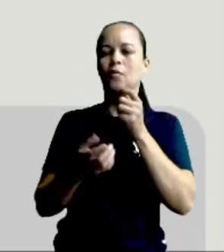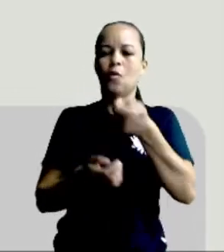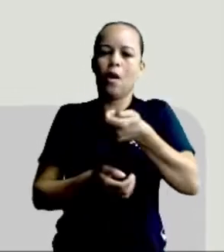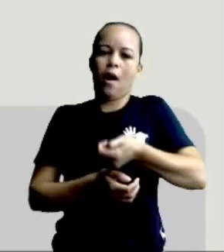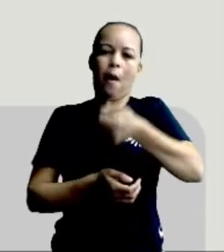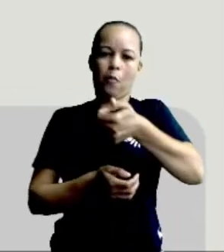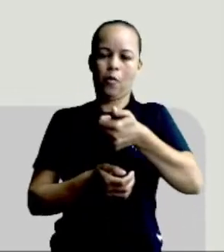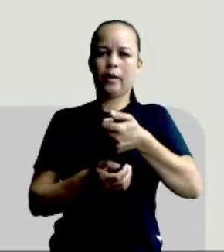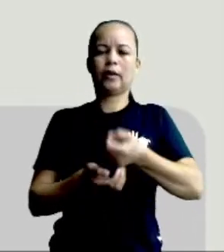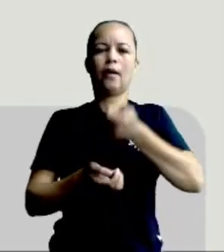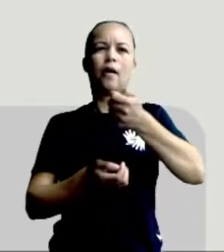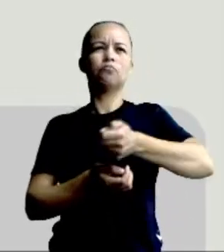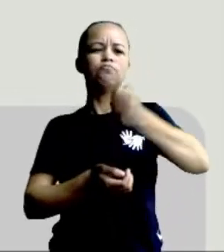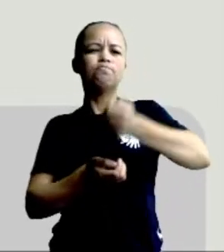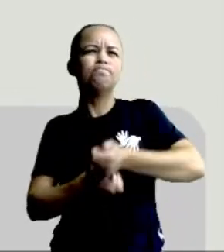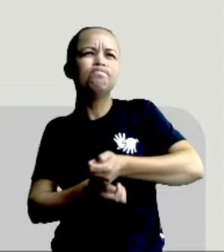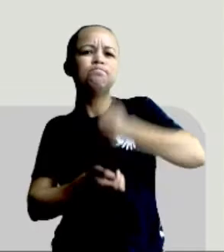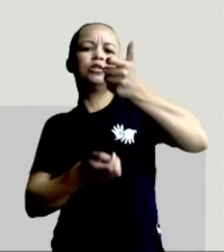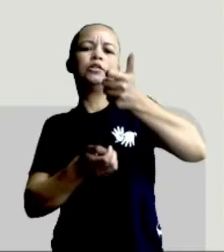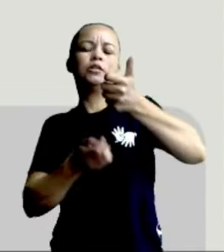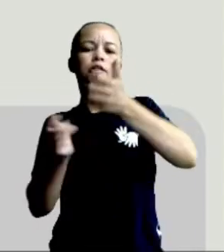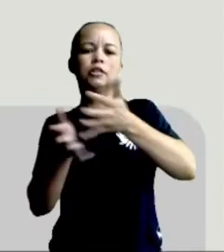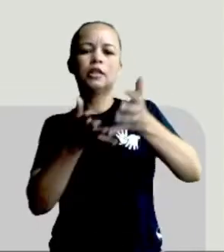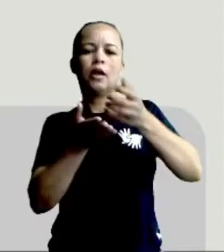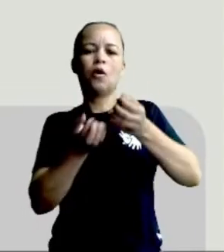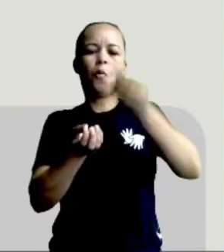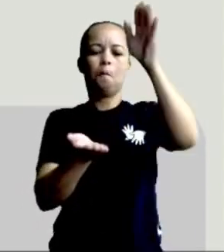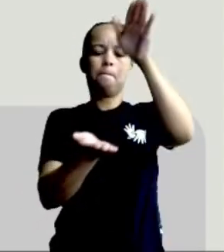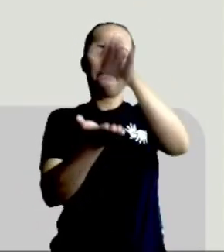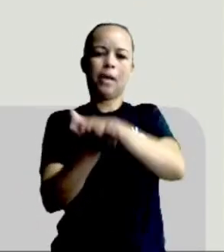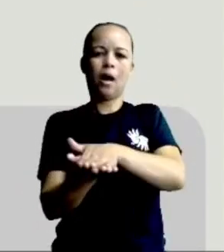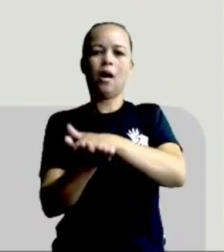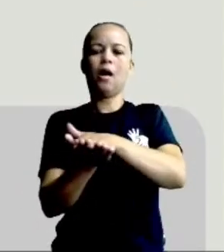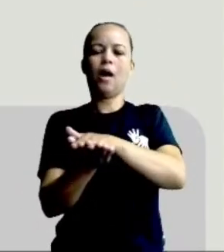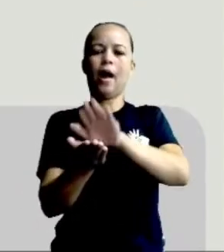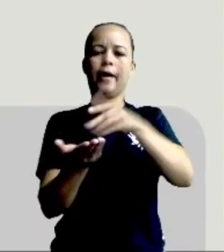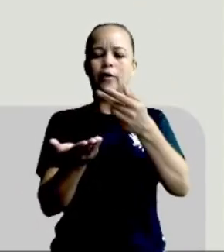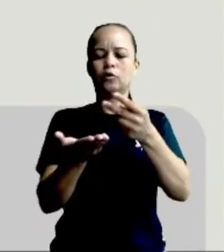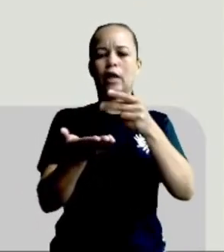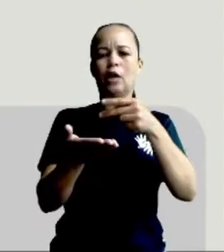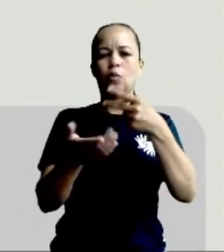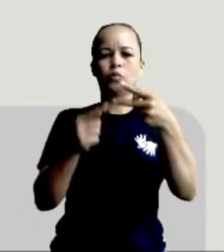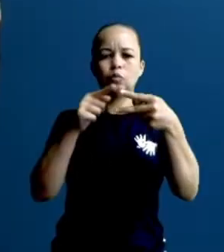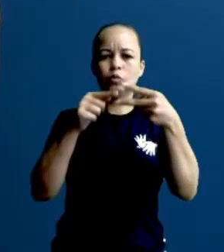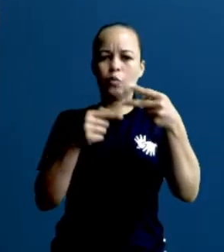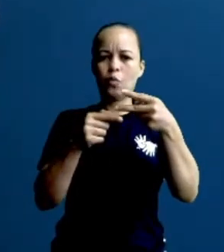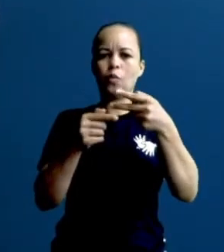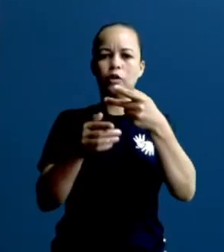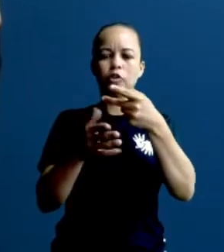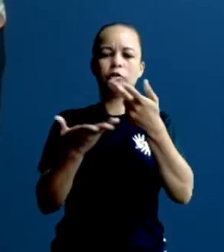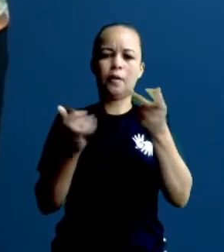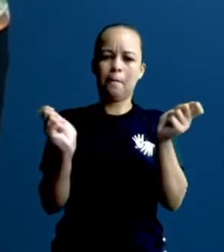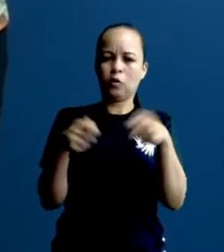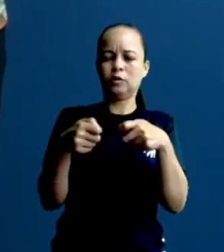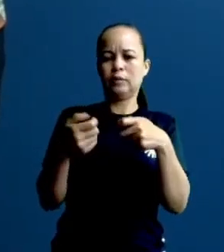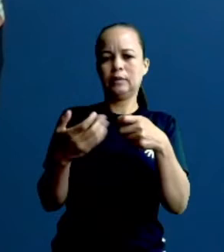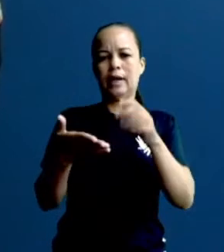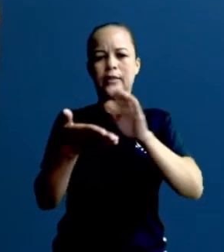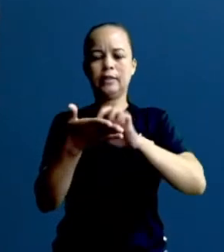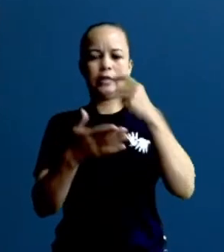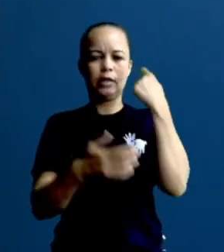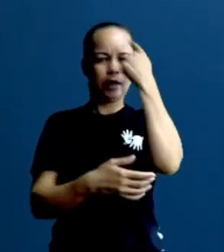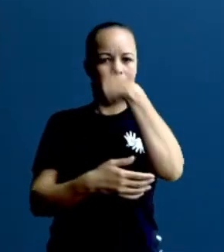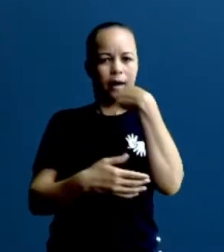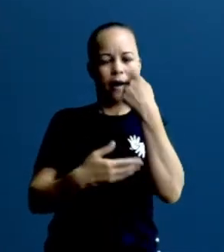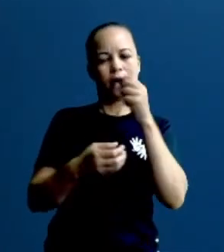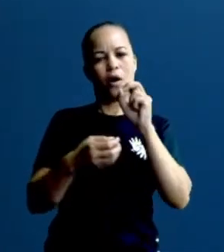cara ou coroa. Se eu tenho 2 opções só, de 2 possibilidades de ocorrer aí, ou a cara ou a coroa,